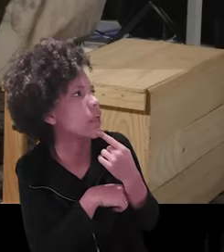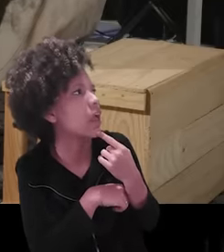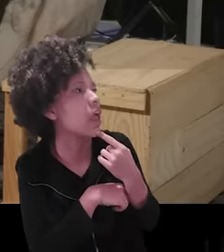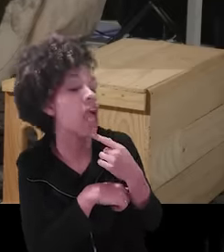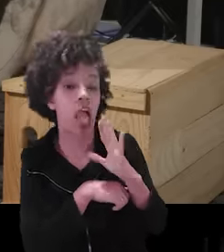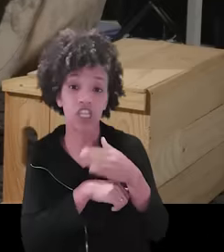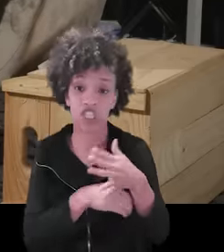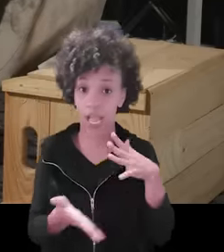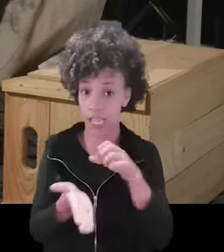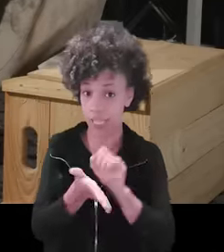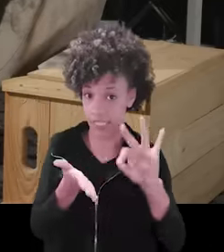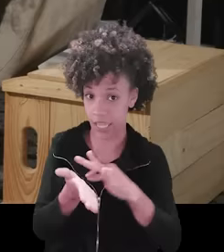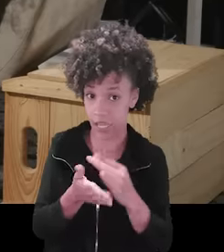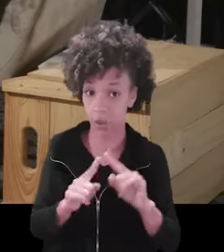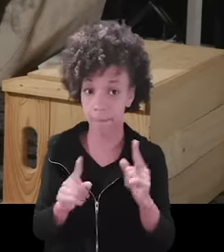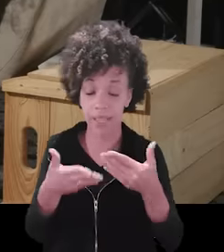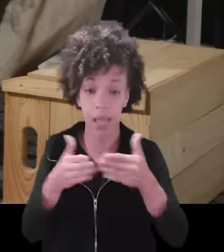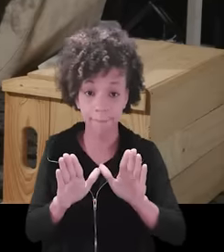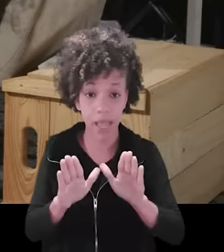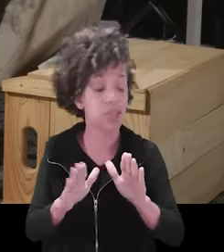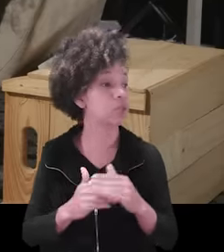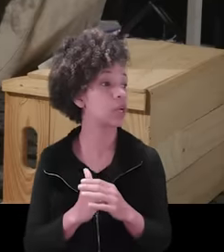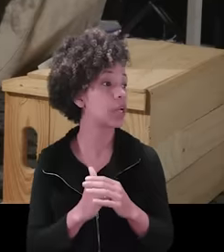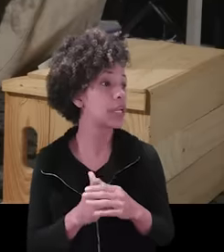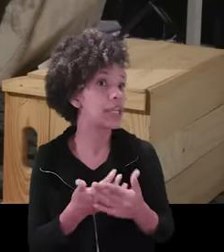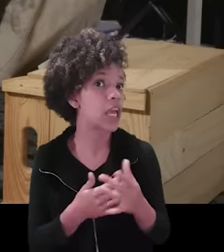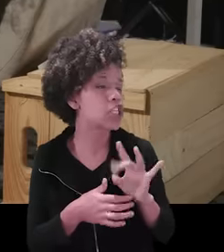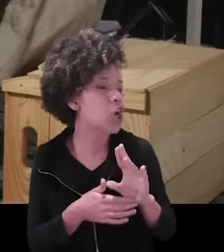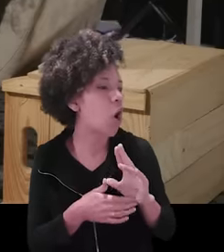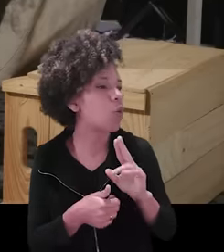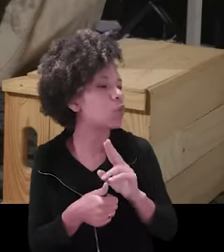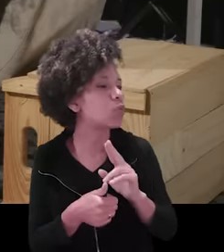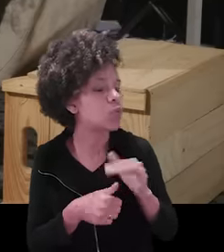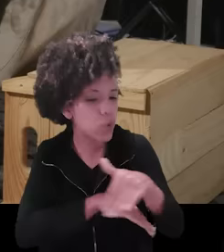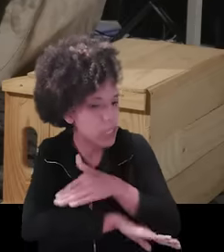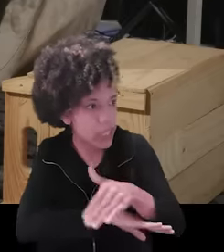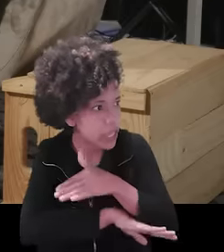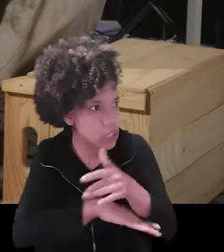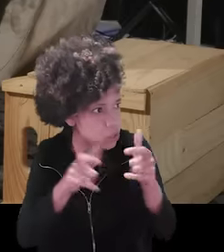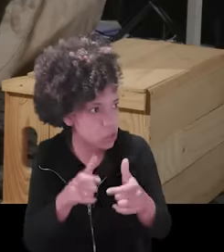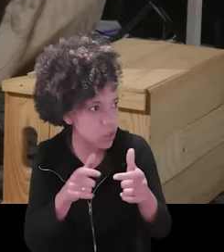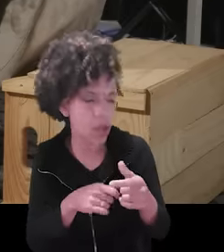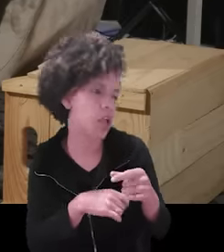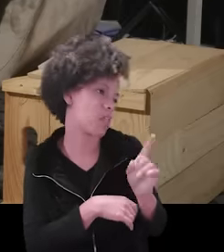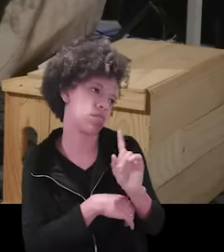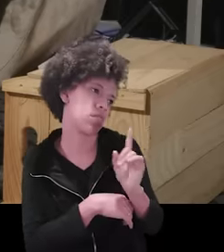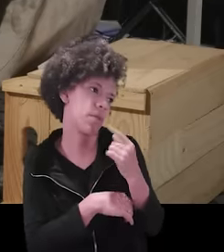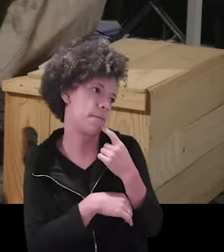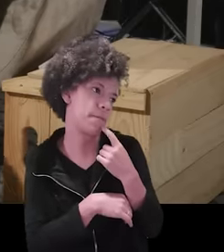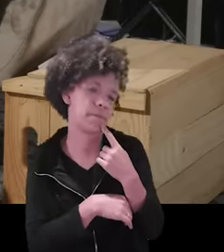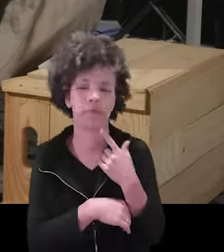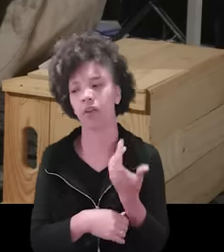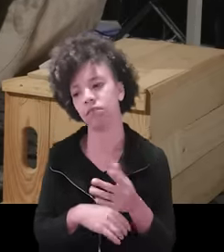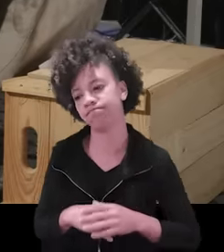você já tem que ser cadastrado mas tem o que aberto mesmo que aí você só coloca a o endereço do lugar não